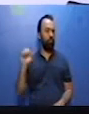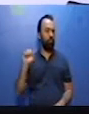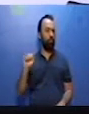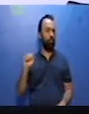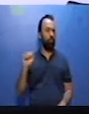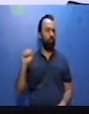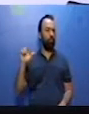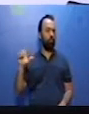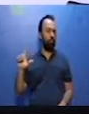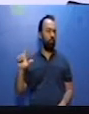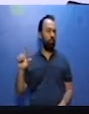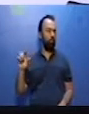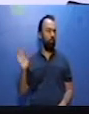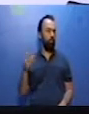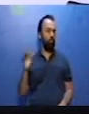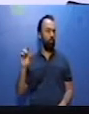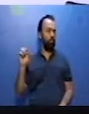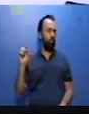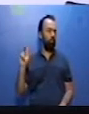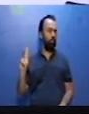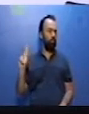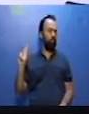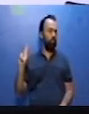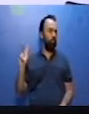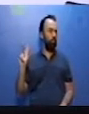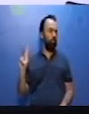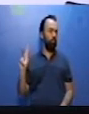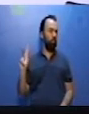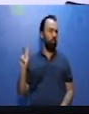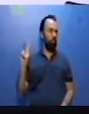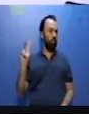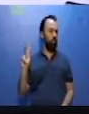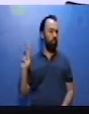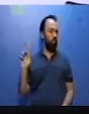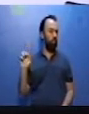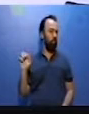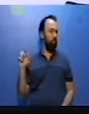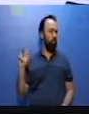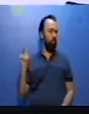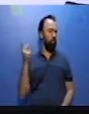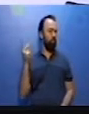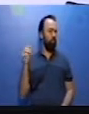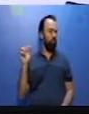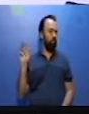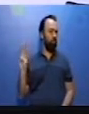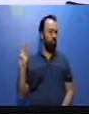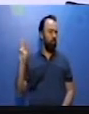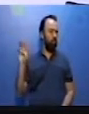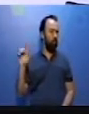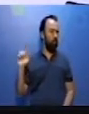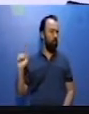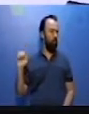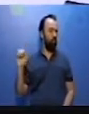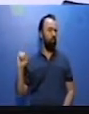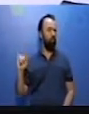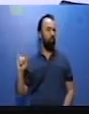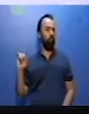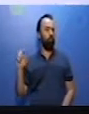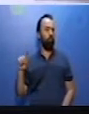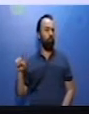traduziu para o árabe o sistema de numeração hindu as palavras algorismo ou algoritmos são derivadas do seu